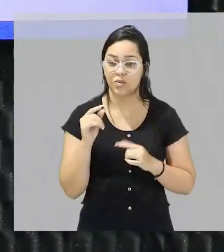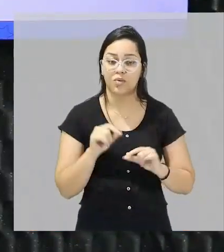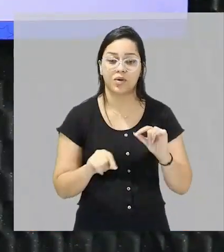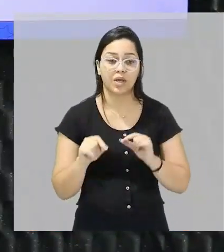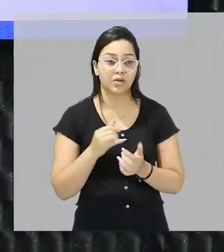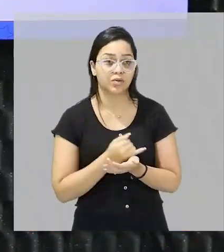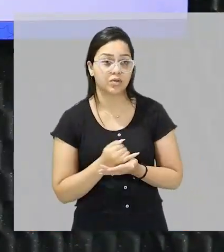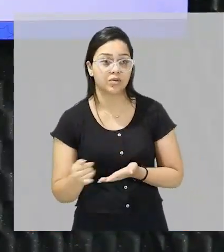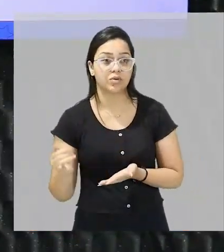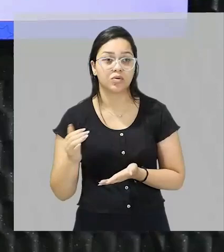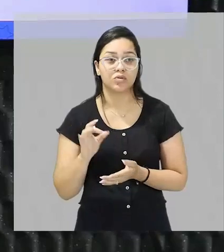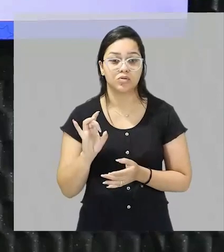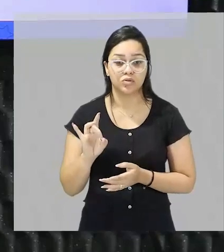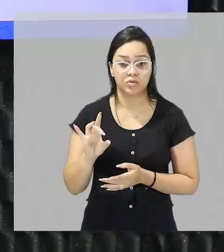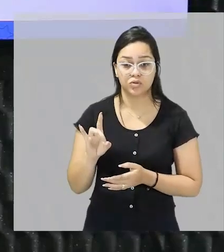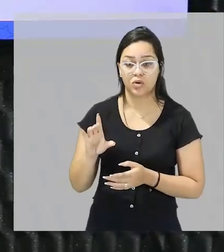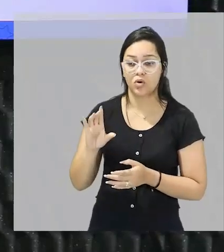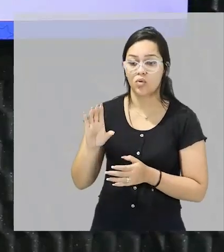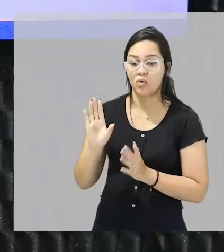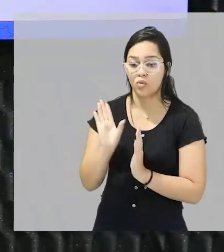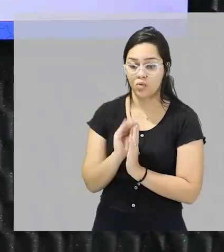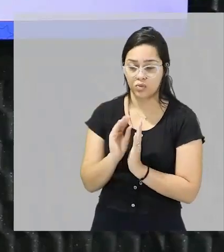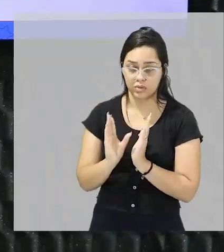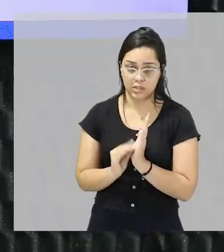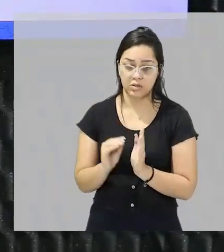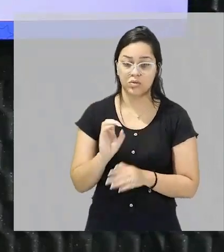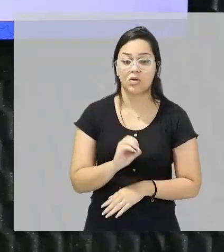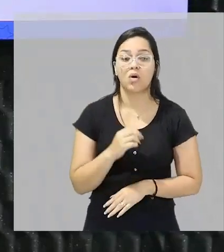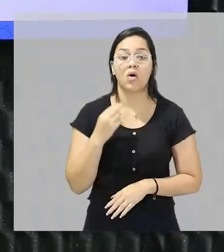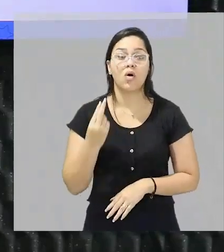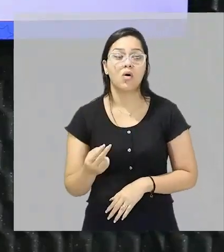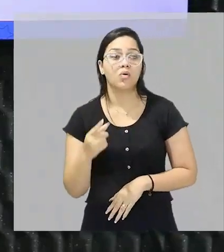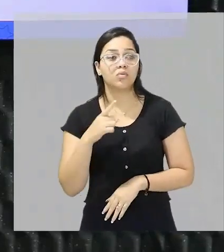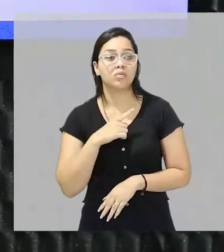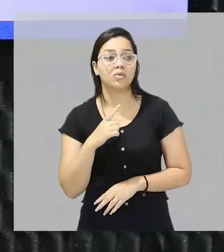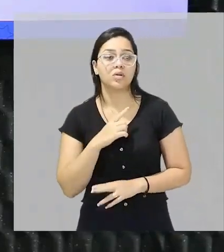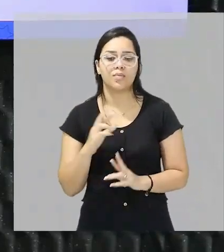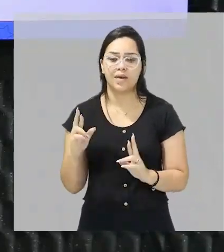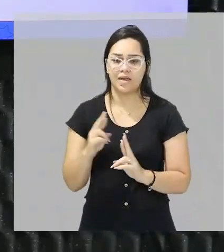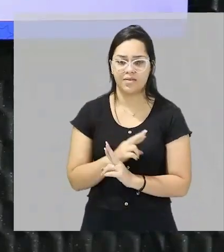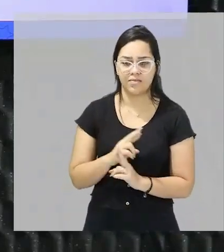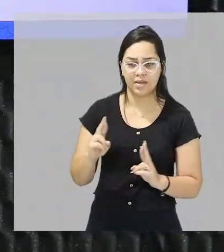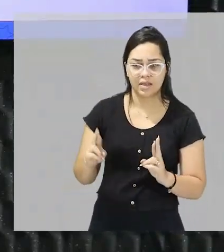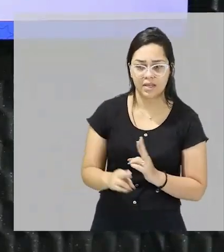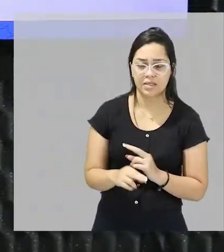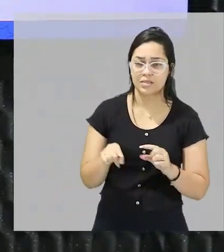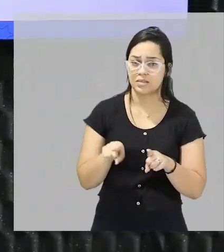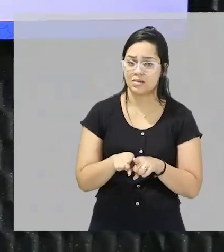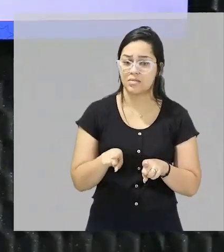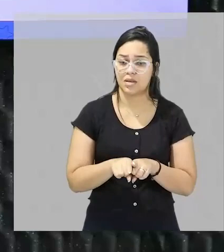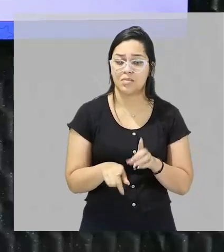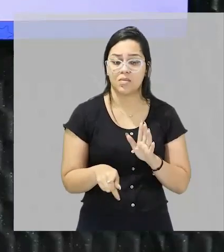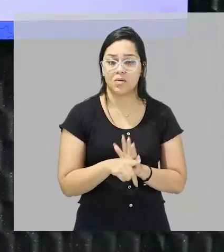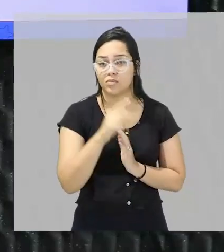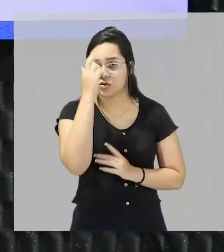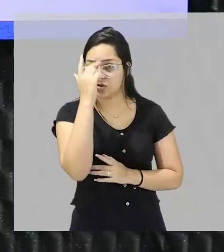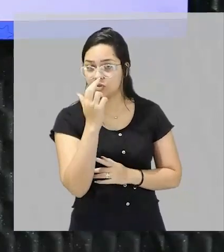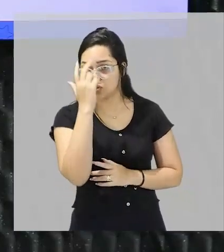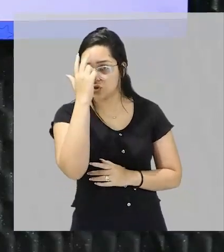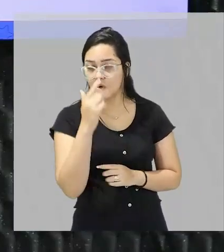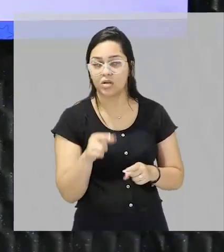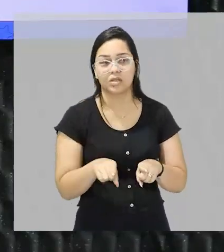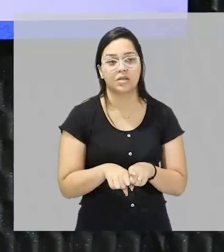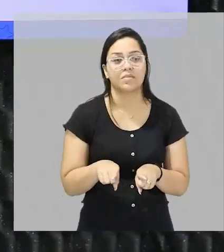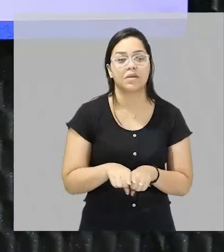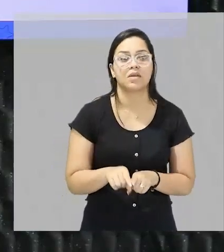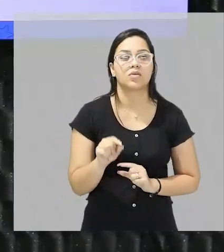introdução que iniciou apenas com um conceito ou aquela que faz uma referência, que faz uma alusão histórica, que cita um